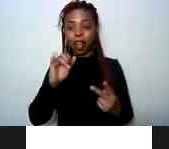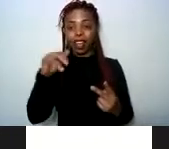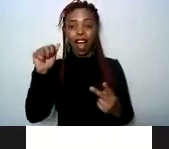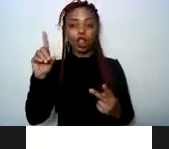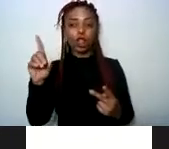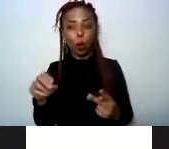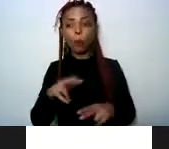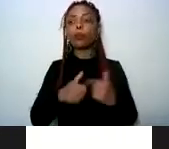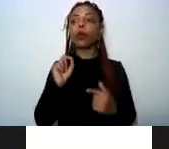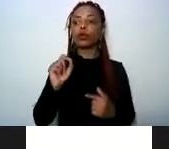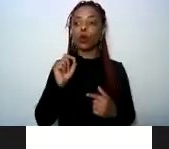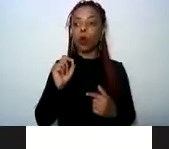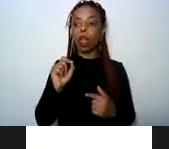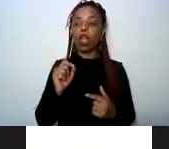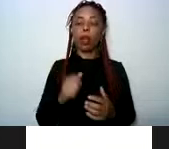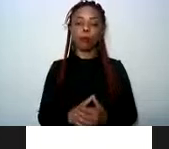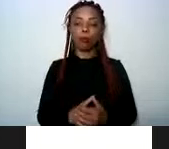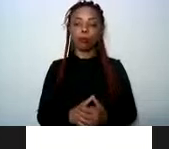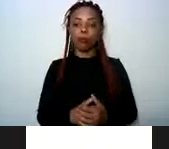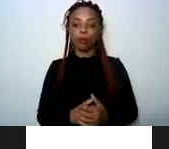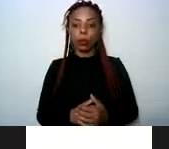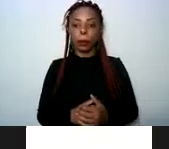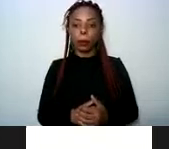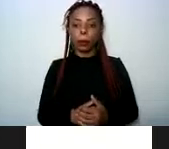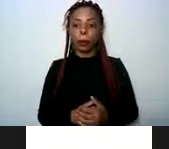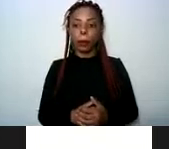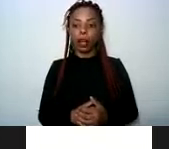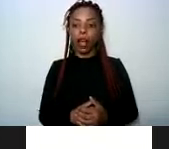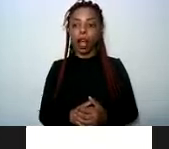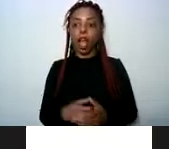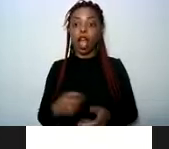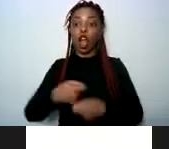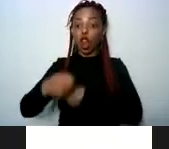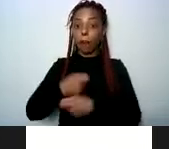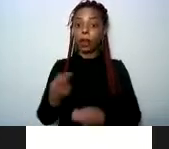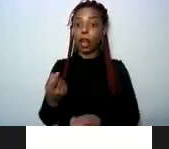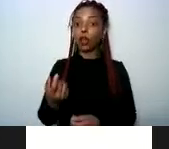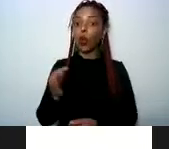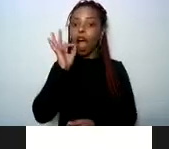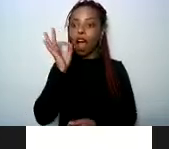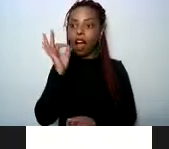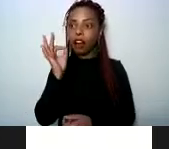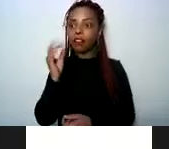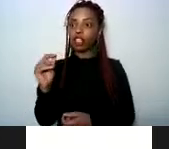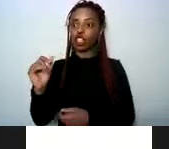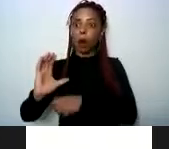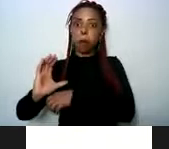capital adivinho da economia do café, né, essa economia